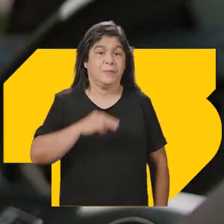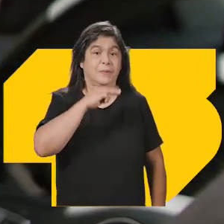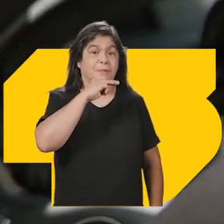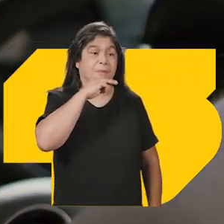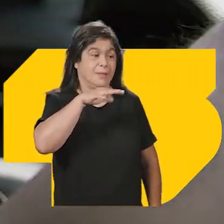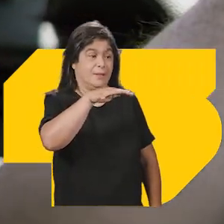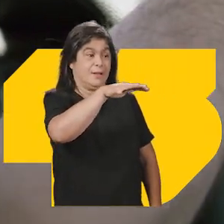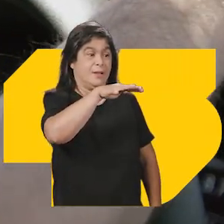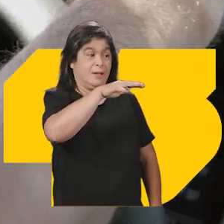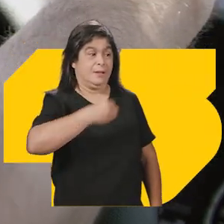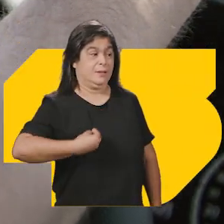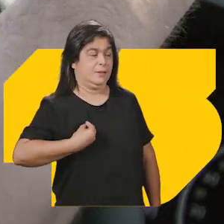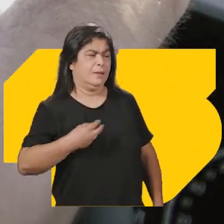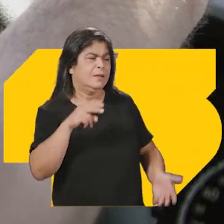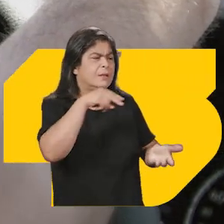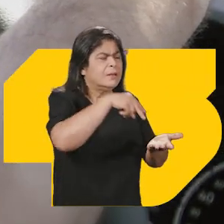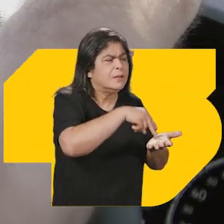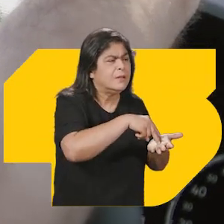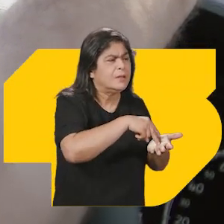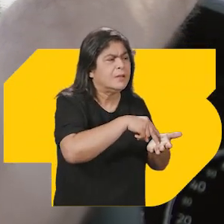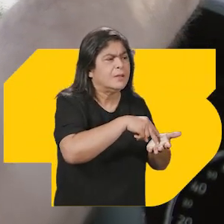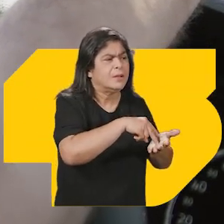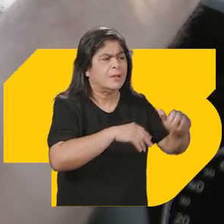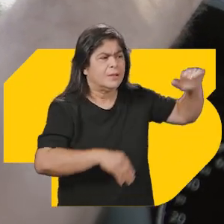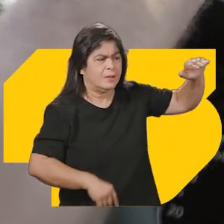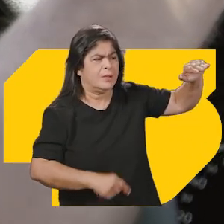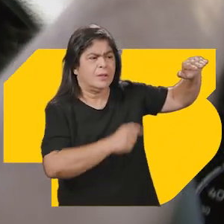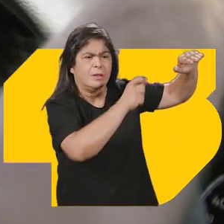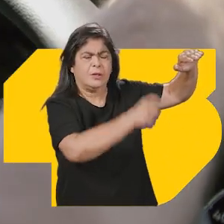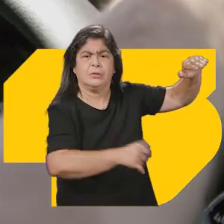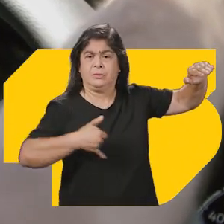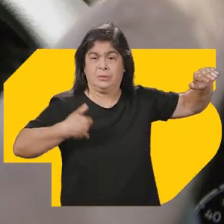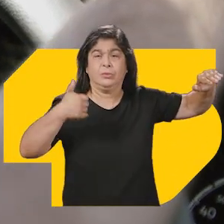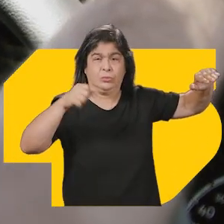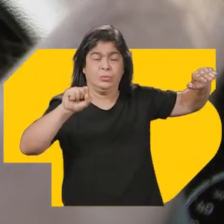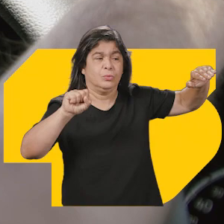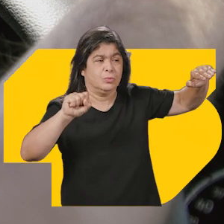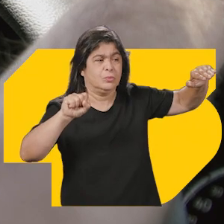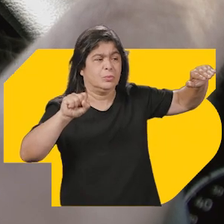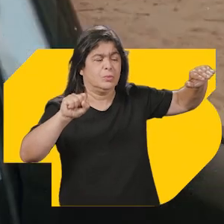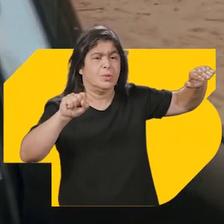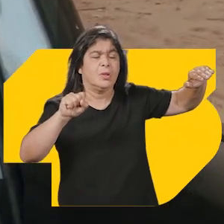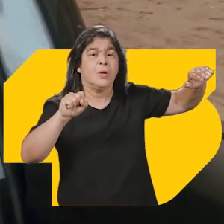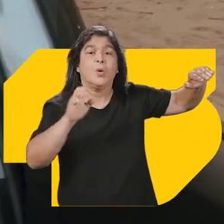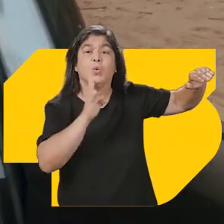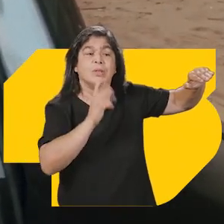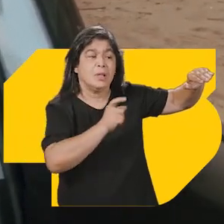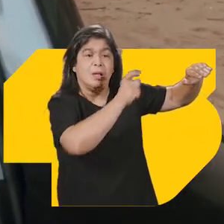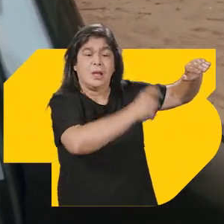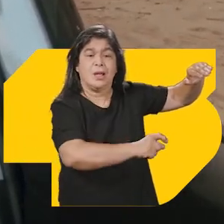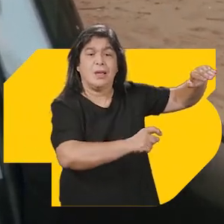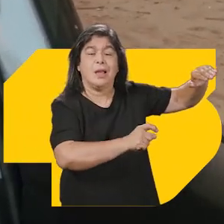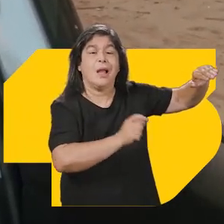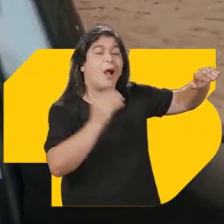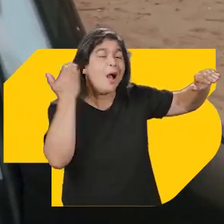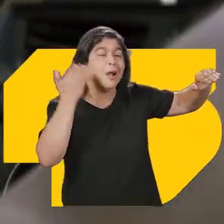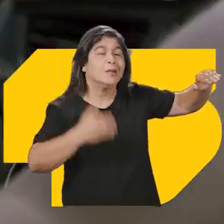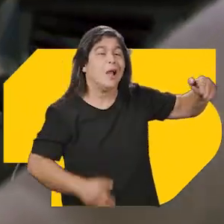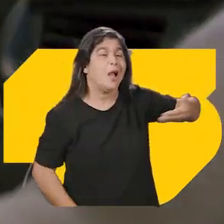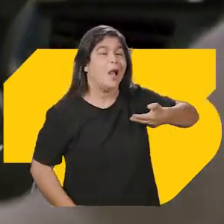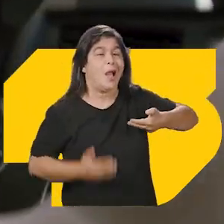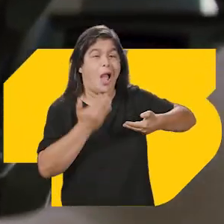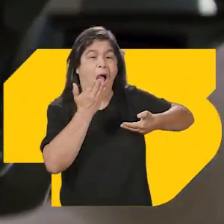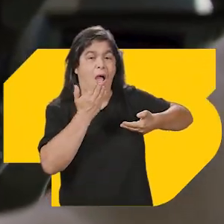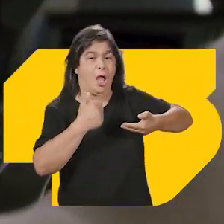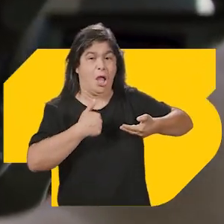A gente chegou aqui agora na comunidade do Iraque. Eu vim fazer uma visita a Rafael, uma criança de 8 anos. Conheci Rafael, ele me pedindo um almoço. Eu